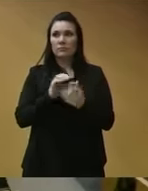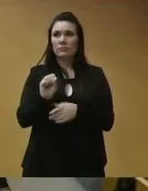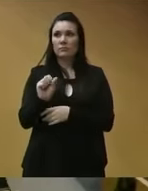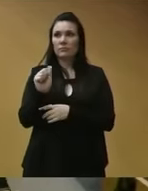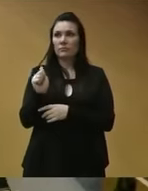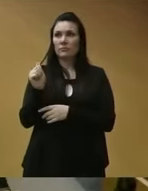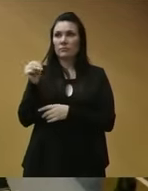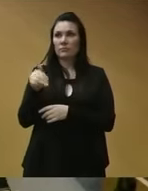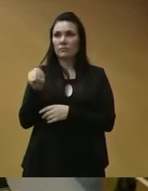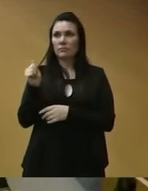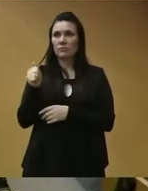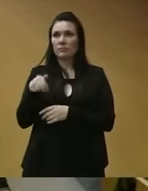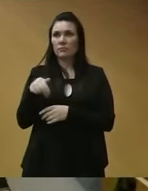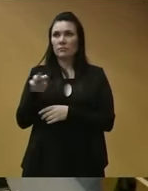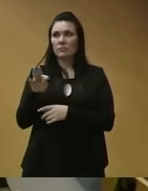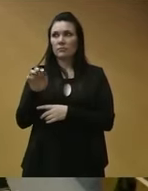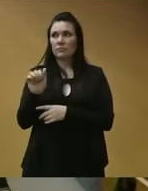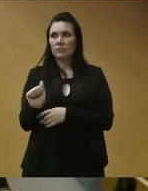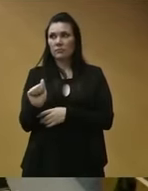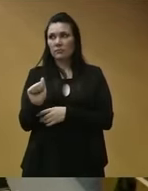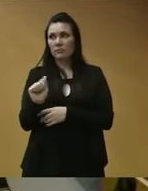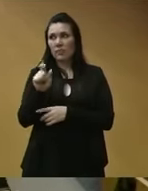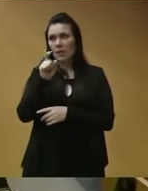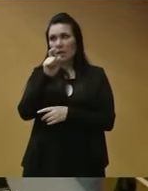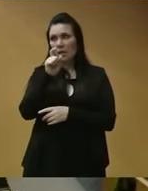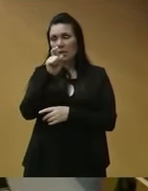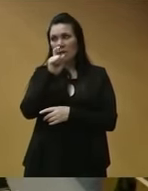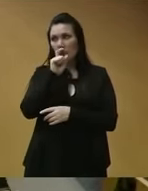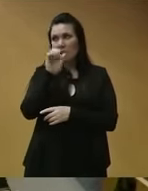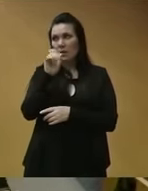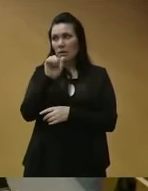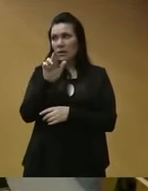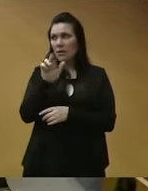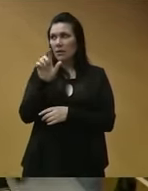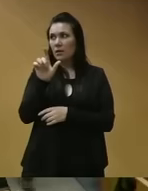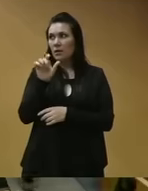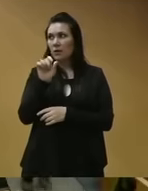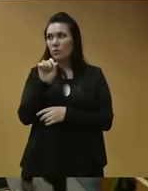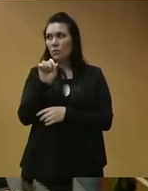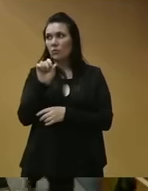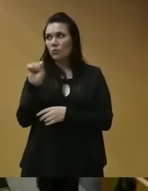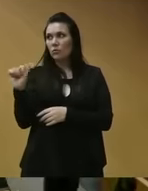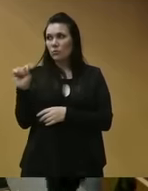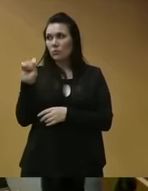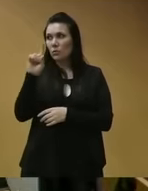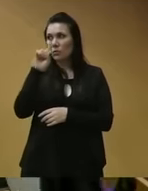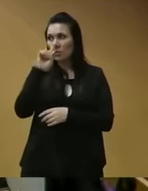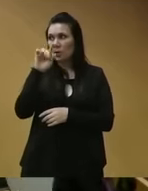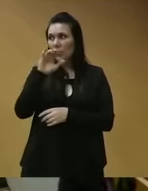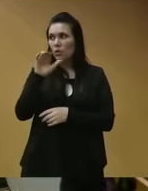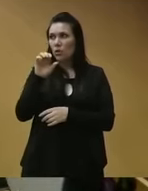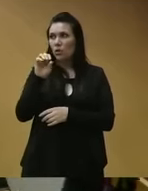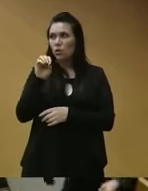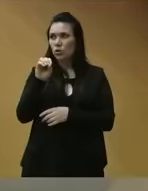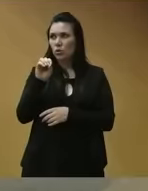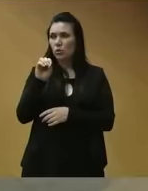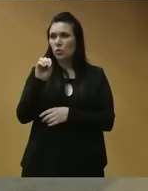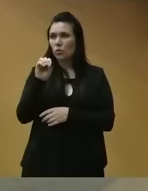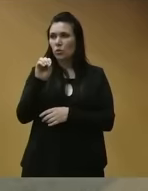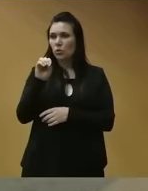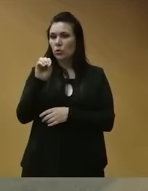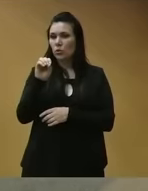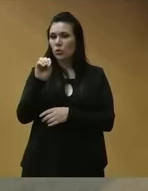Samanta Cardoso Alves, filha de Carlos Alberto Centeno Alves e Josaine Farias Alves, natural